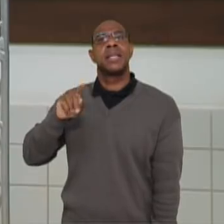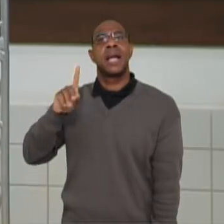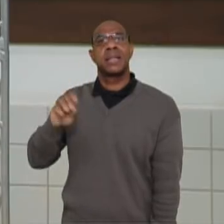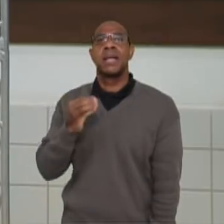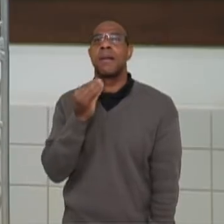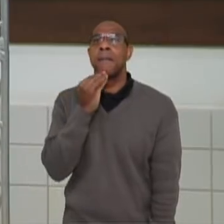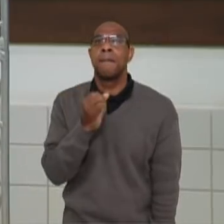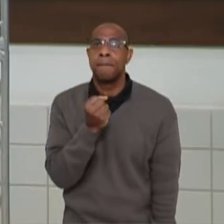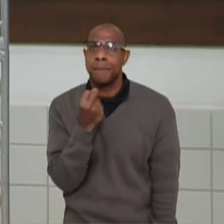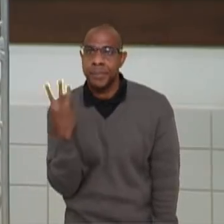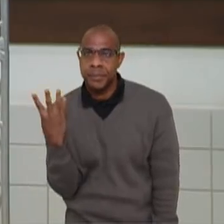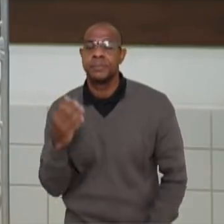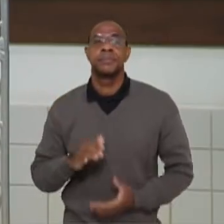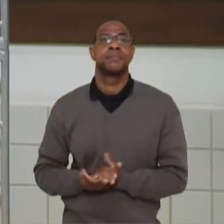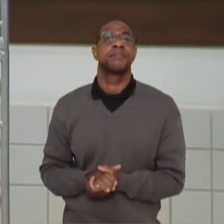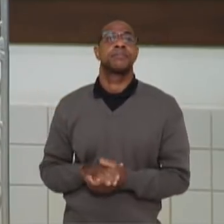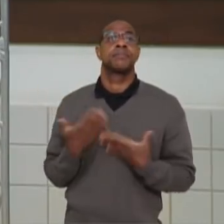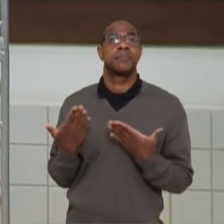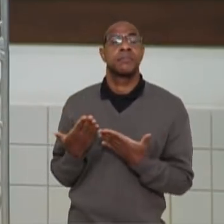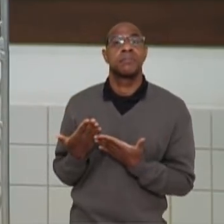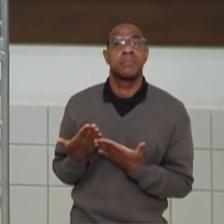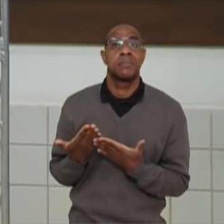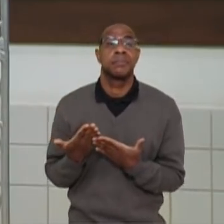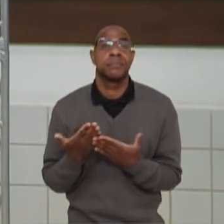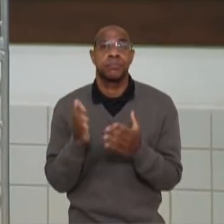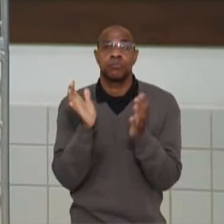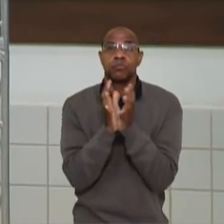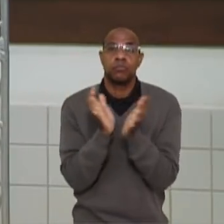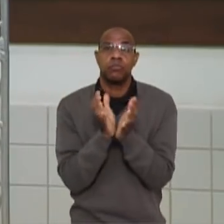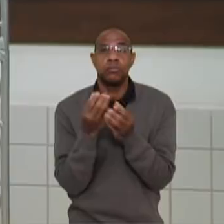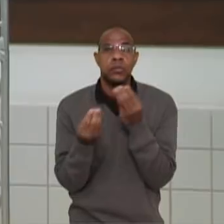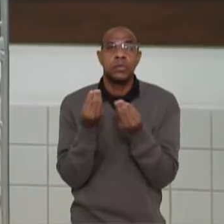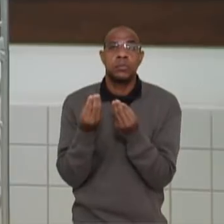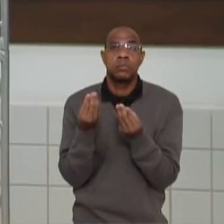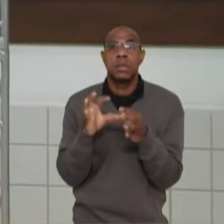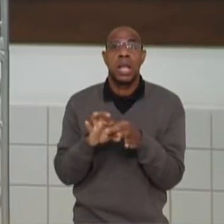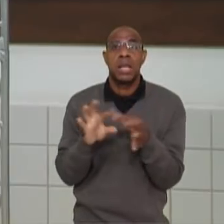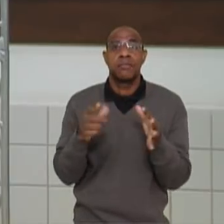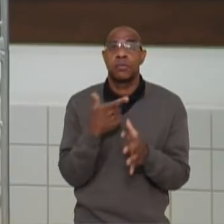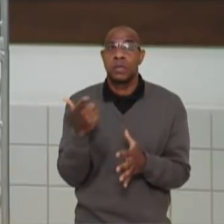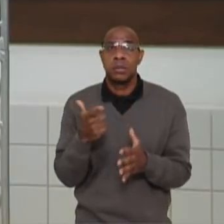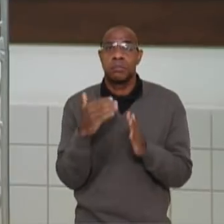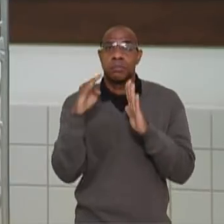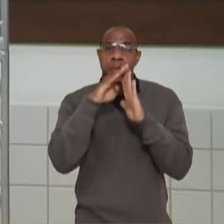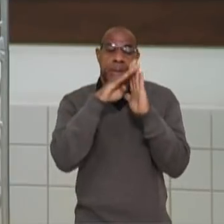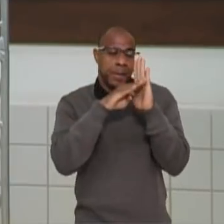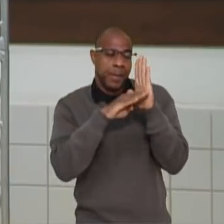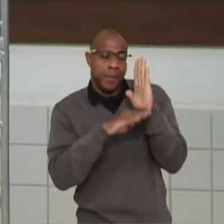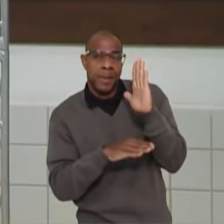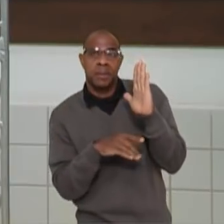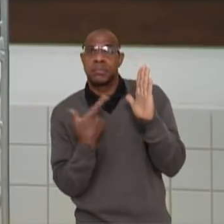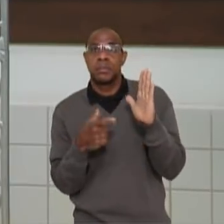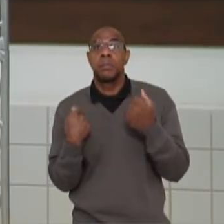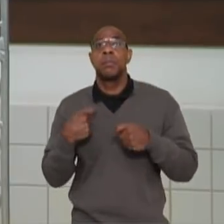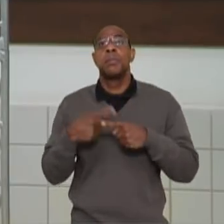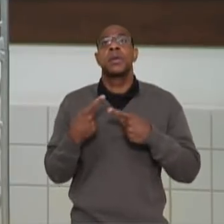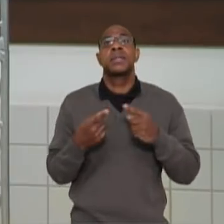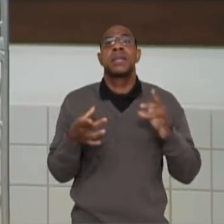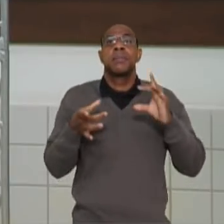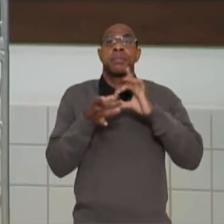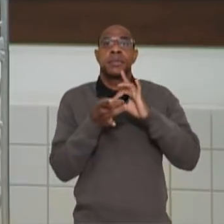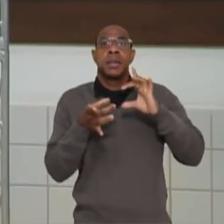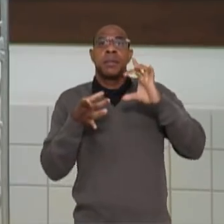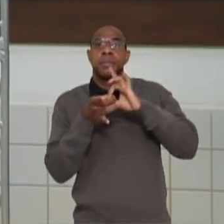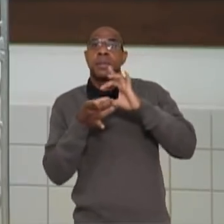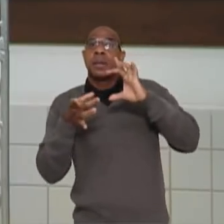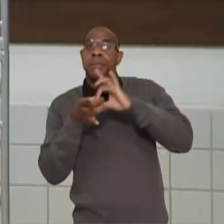série de elementos de um conjunto. Nem sempre essa listagem está disponível. Por quê? Porque eu tenho que fazer as combinações e escrever todas as